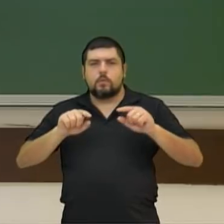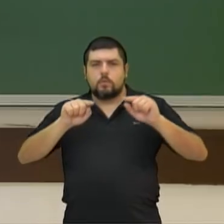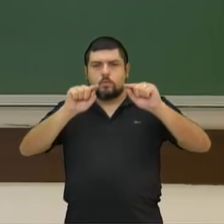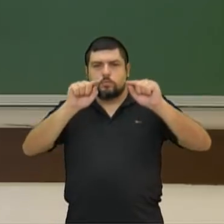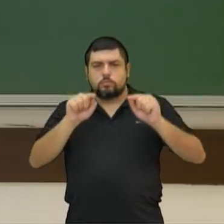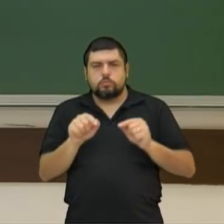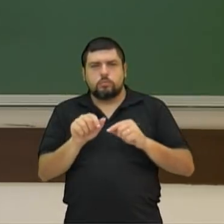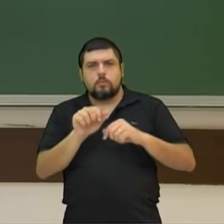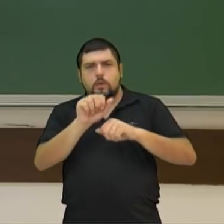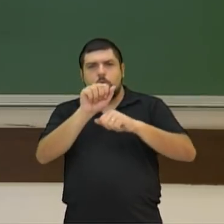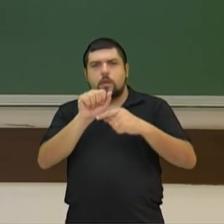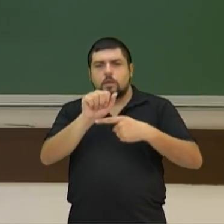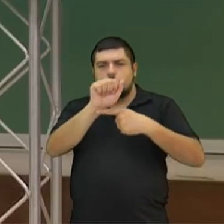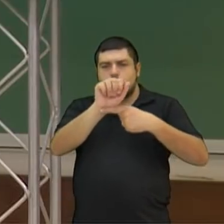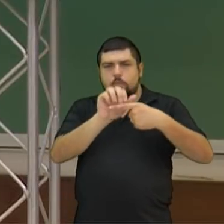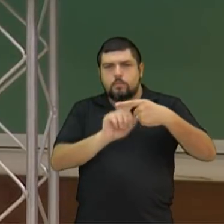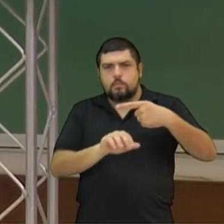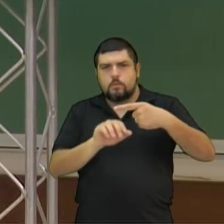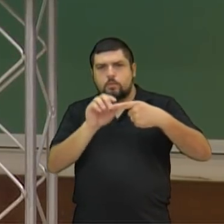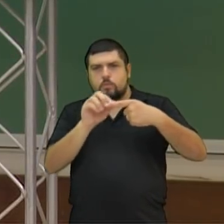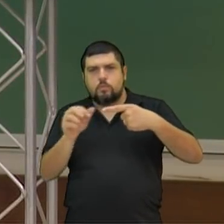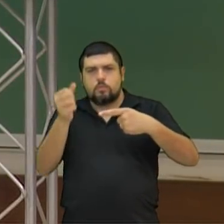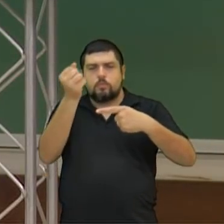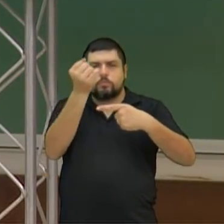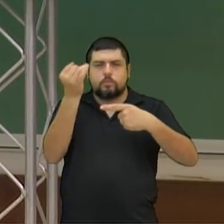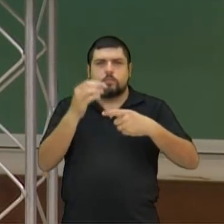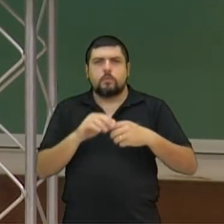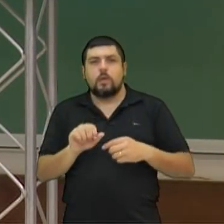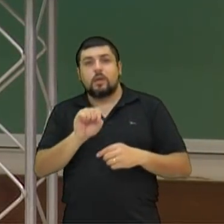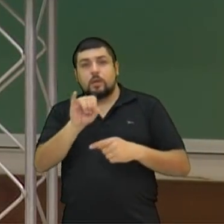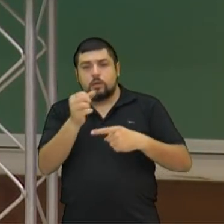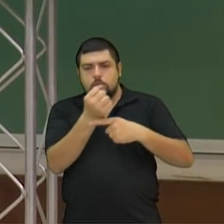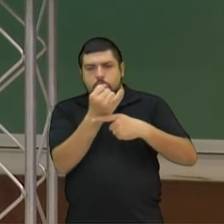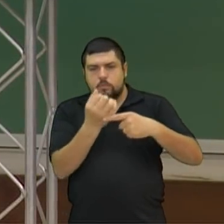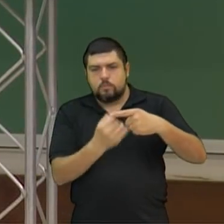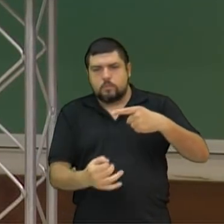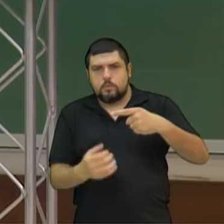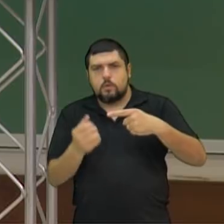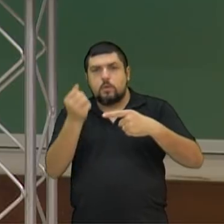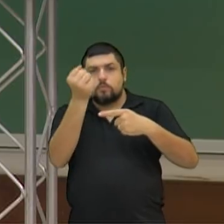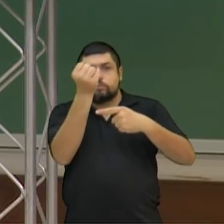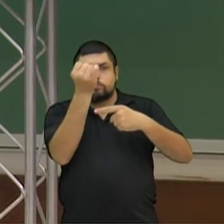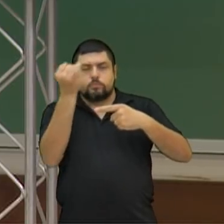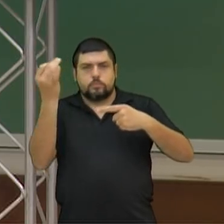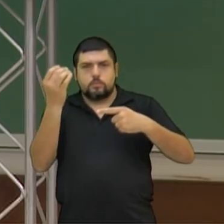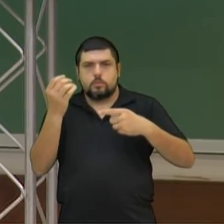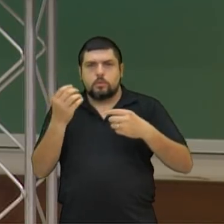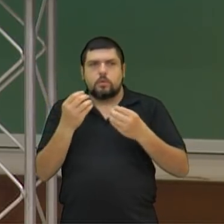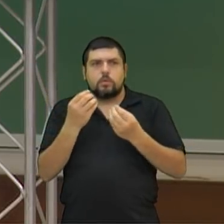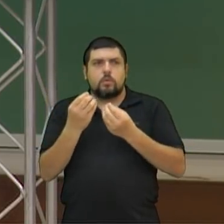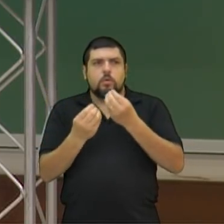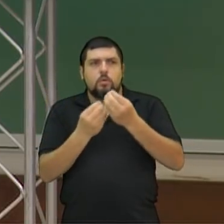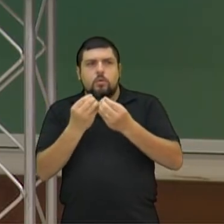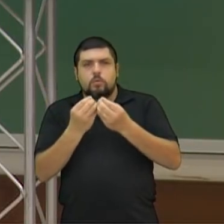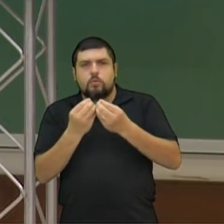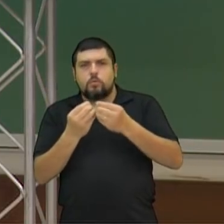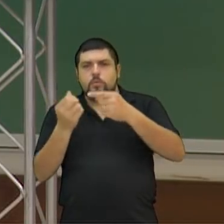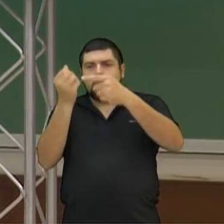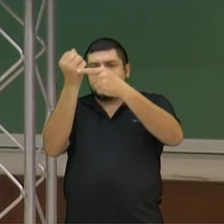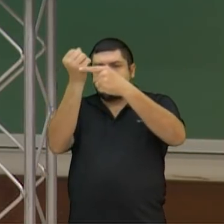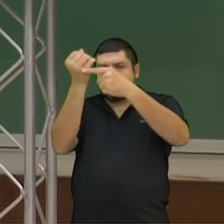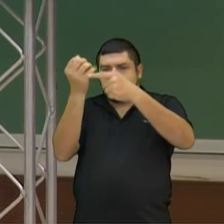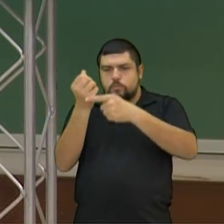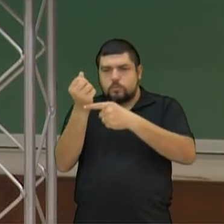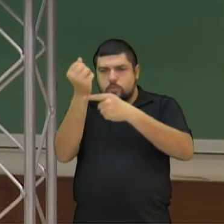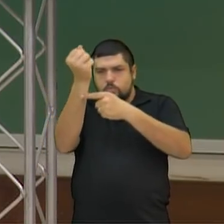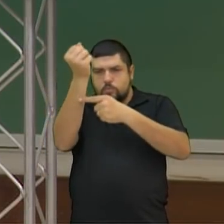elevada a um expoente. Quando você tem uma fração ou uma divisão elevada a um expoente, você aplica o expoente em cima e o expoente